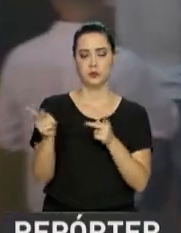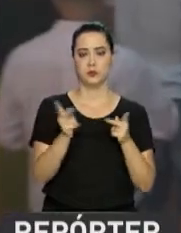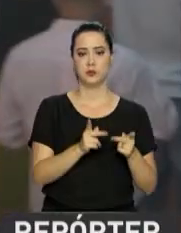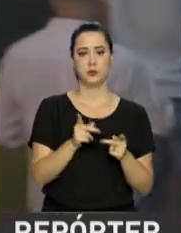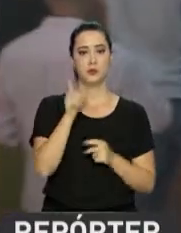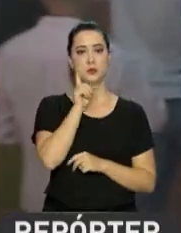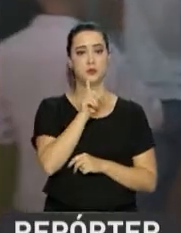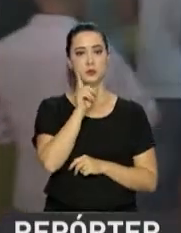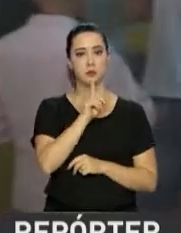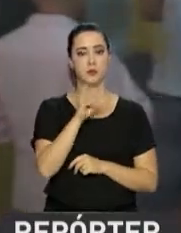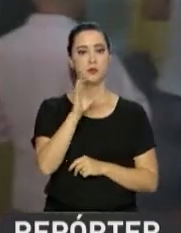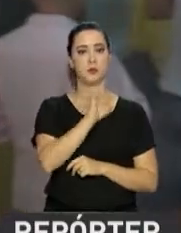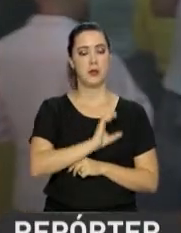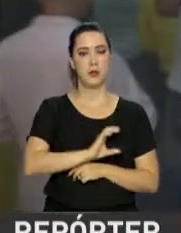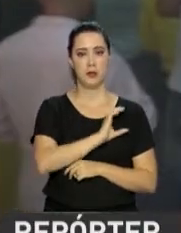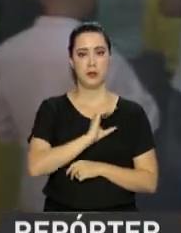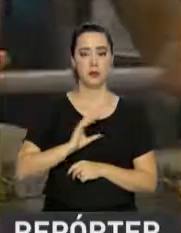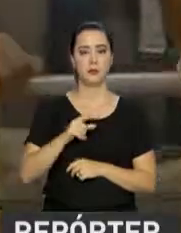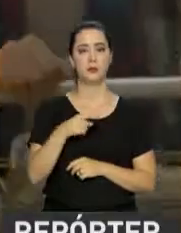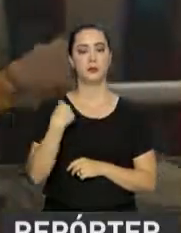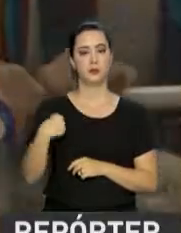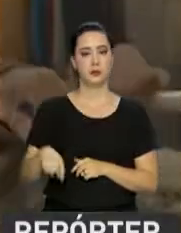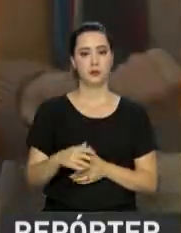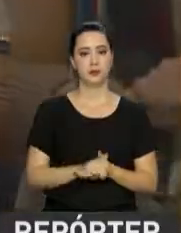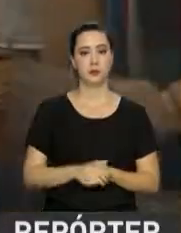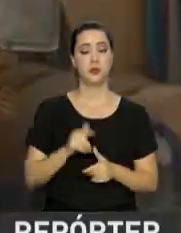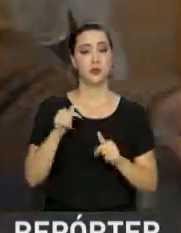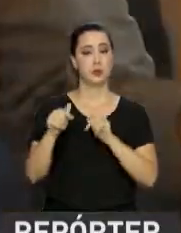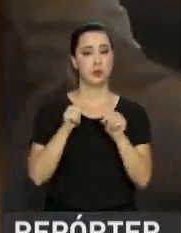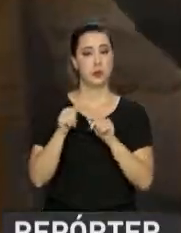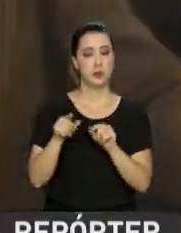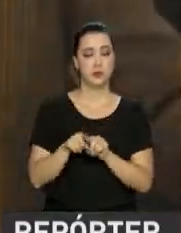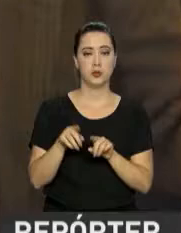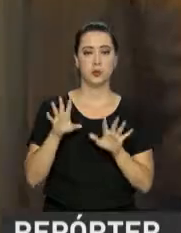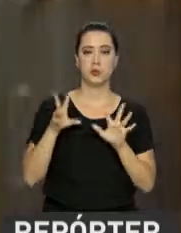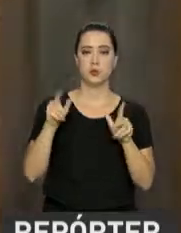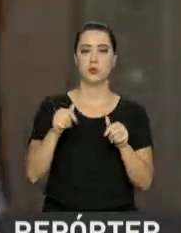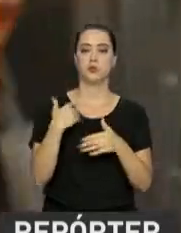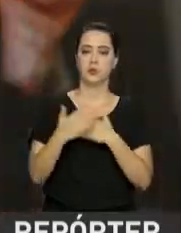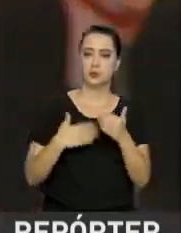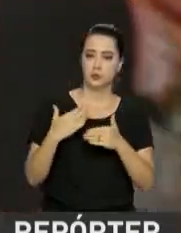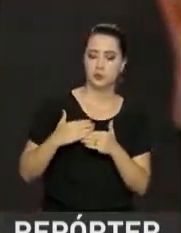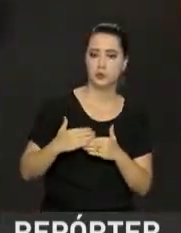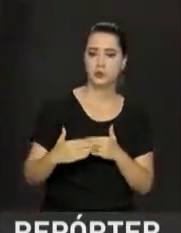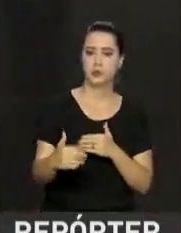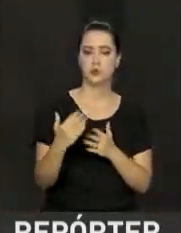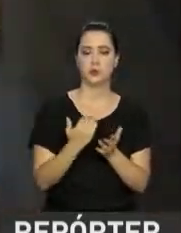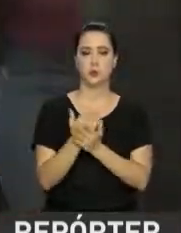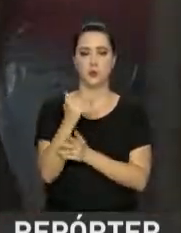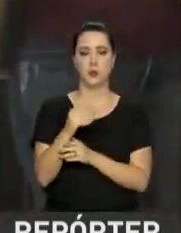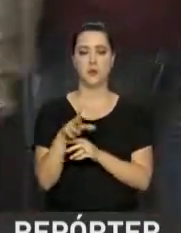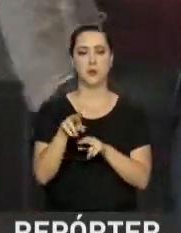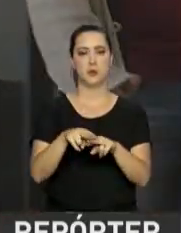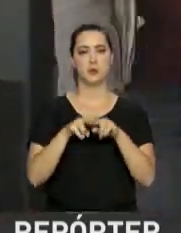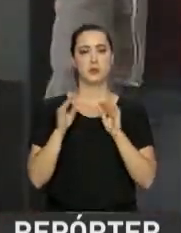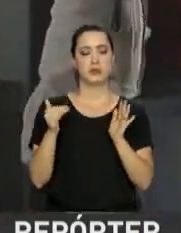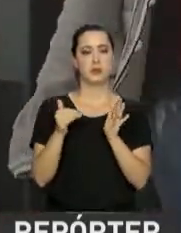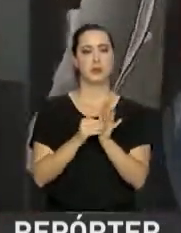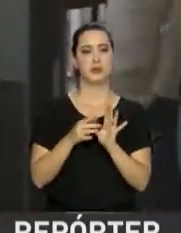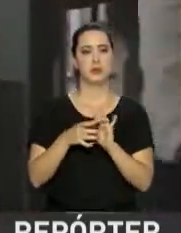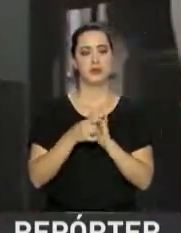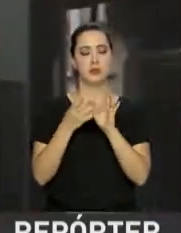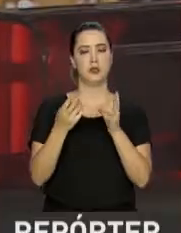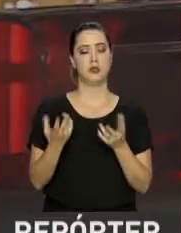Estados Unidos, Canadá e Japão. A iniciativa faz com que todo o processo, desde a solicitação até a liberação